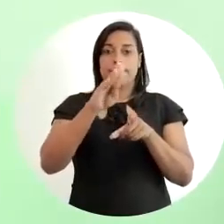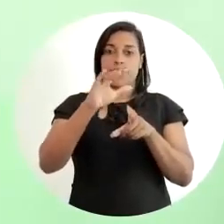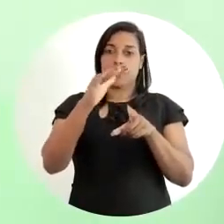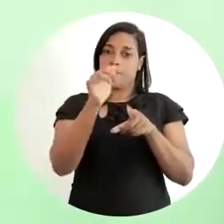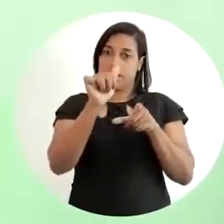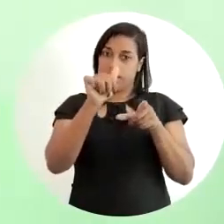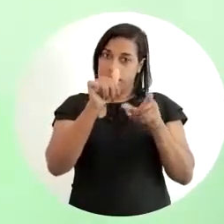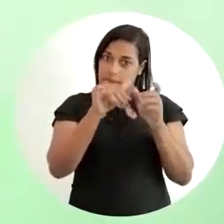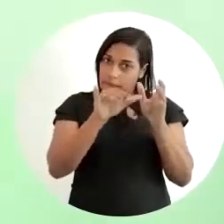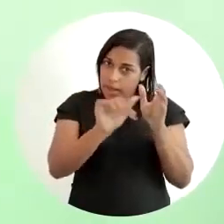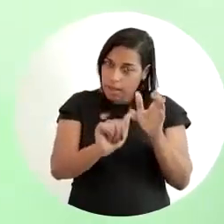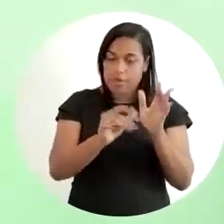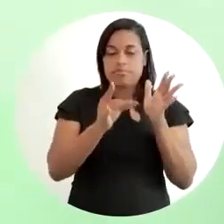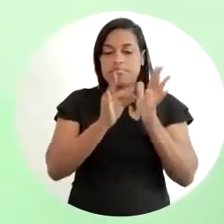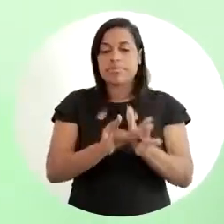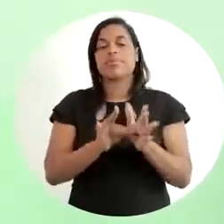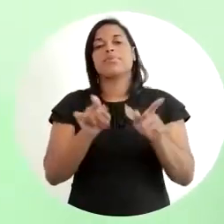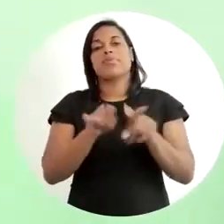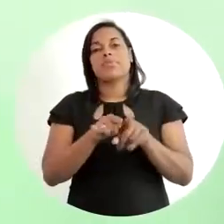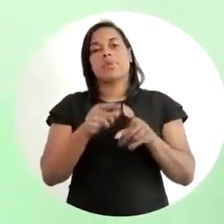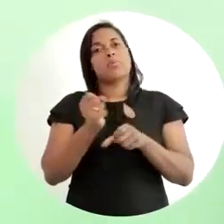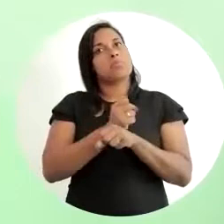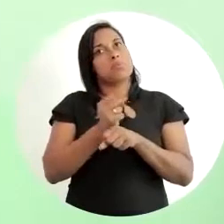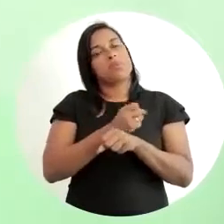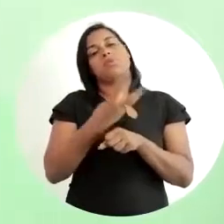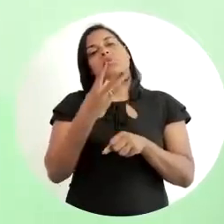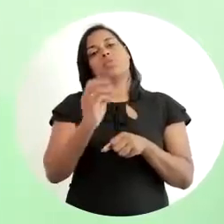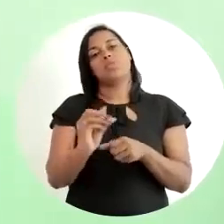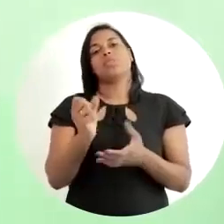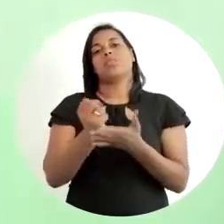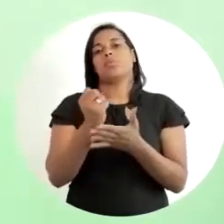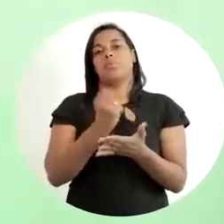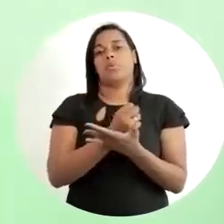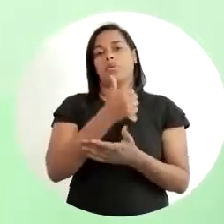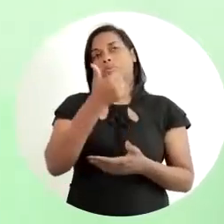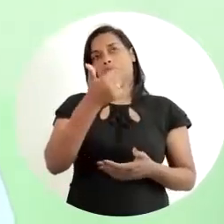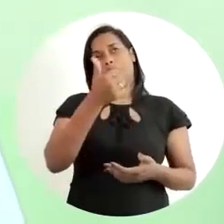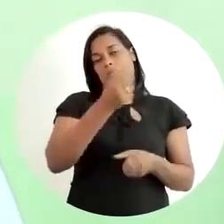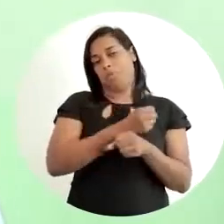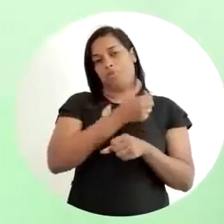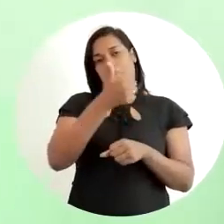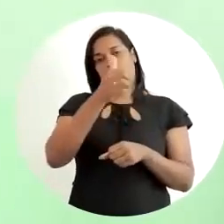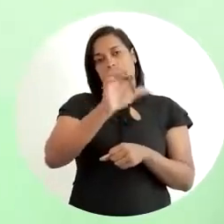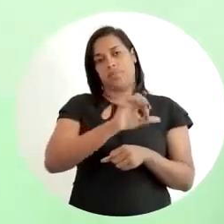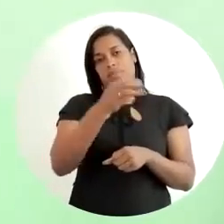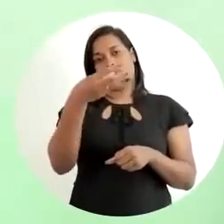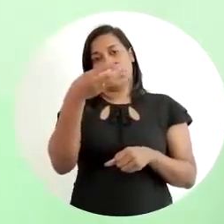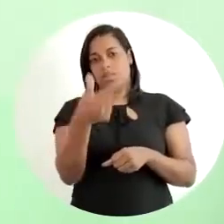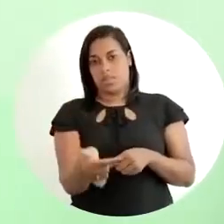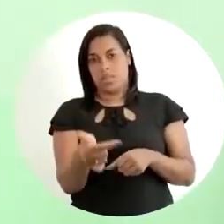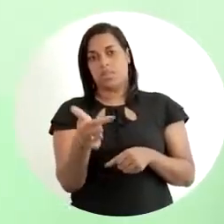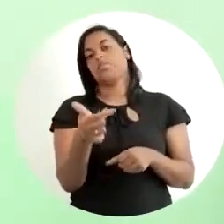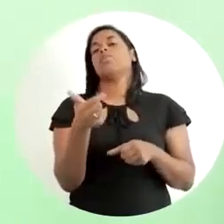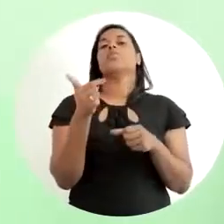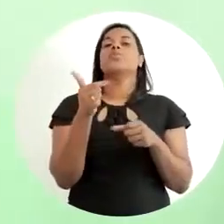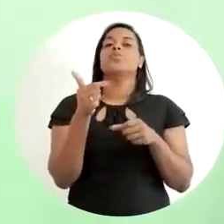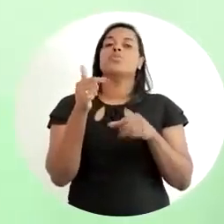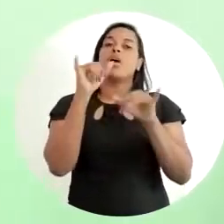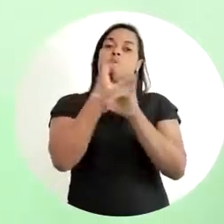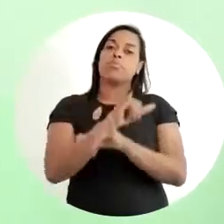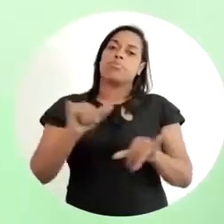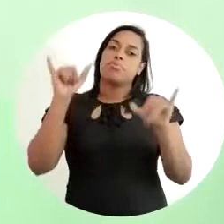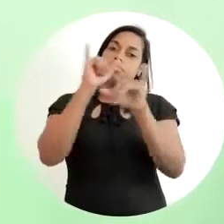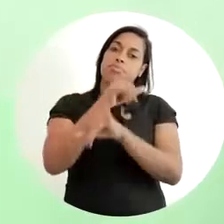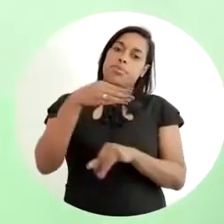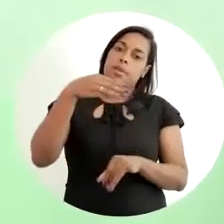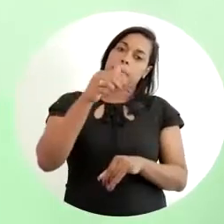favorecesse o desenvolvimento do Brasil. Mas nos anos 30, mais precisamente no ano de 1932, é lançado o Manifesto